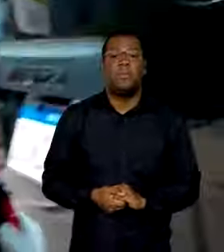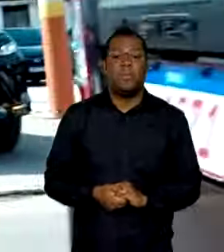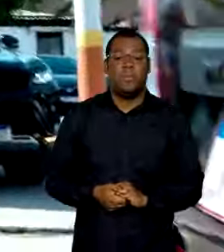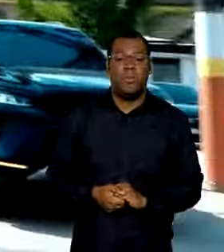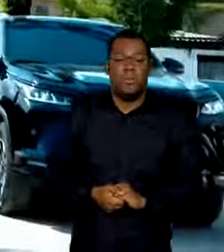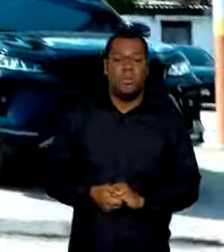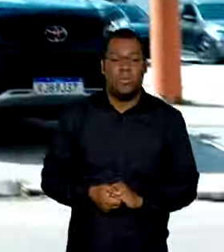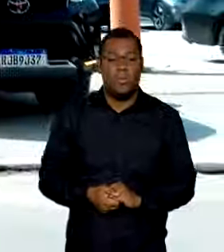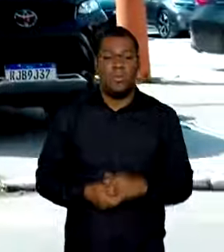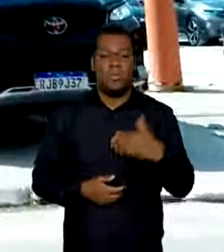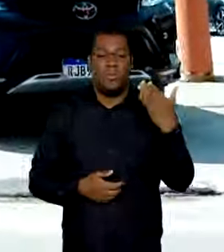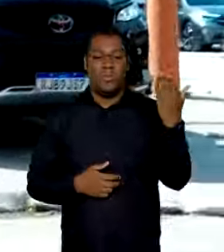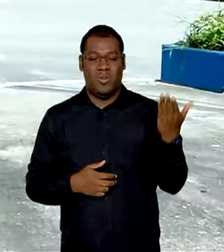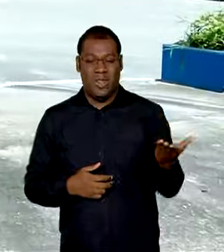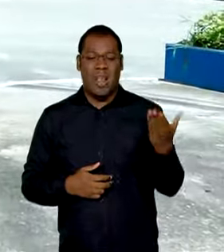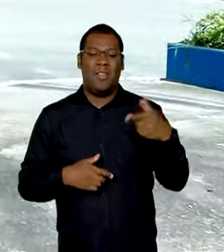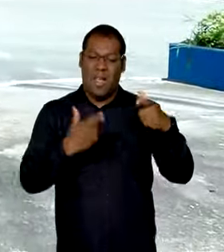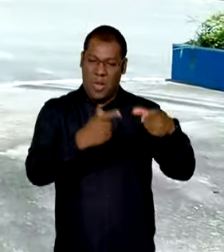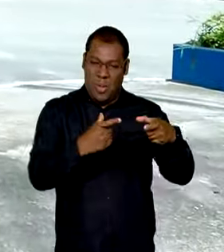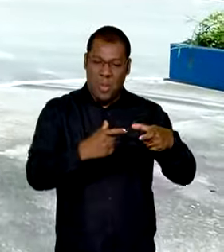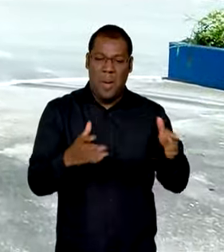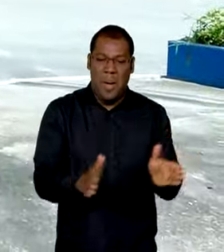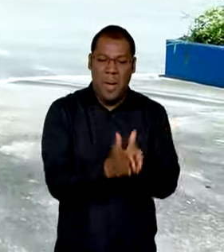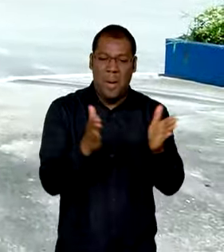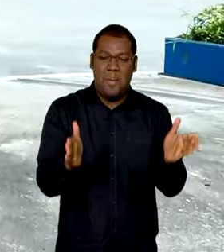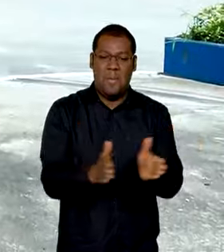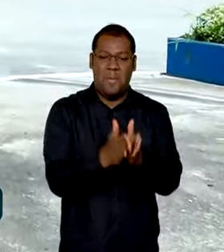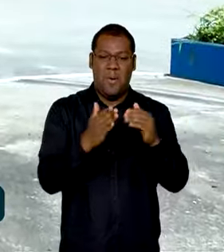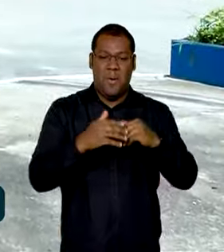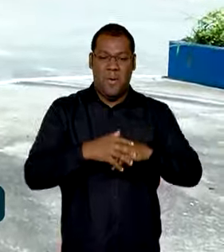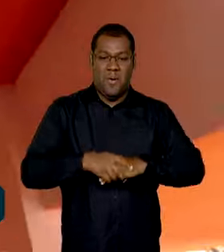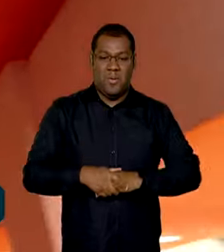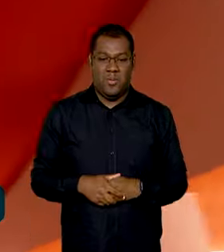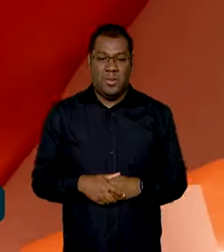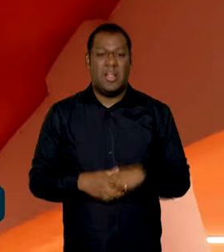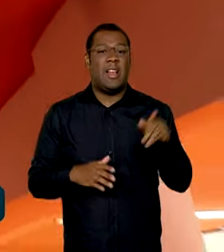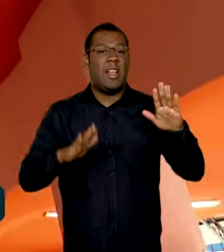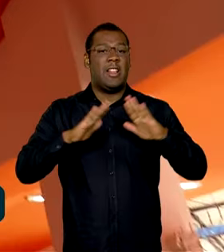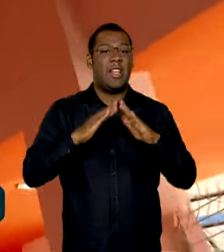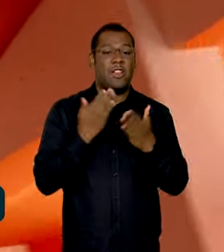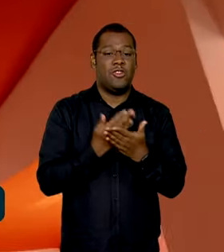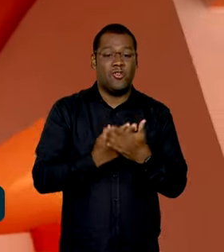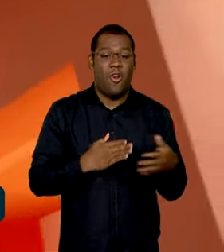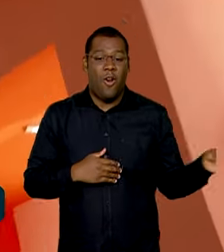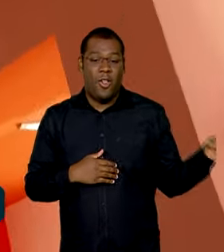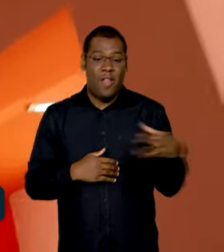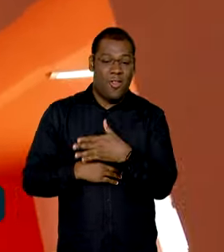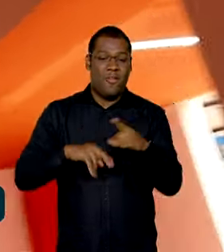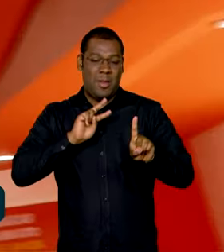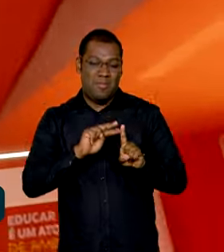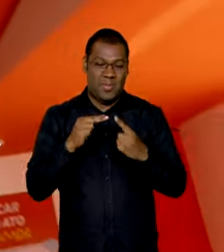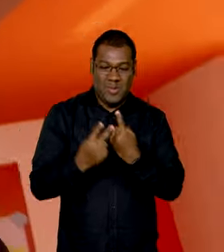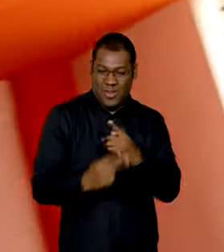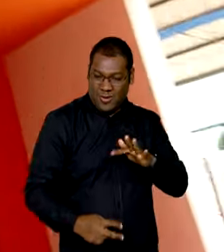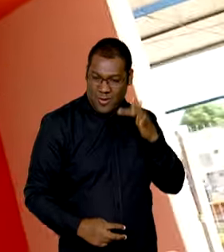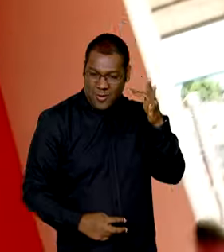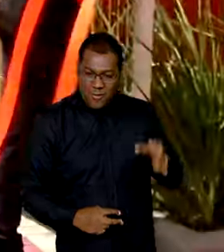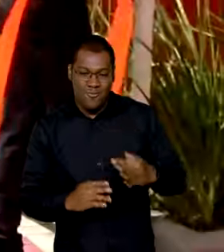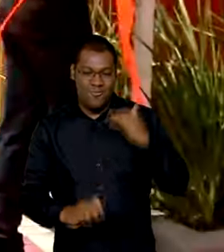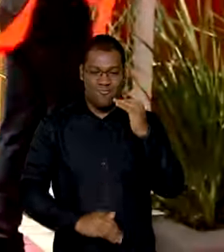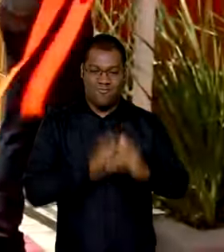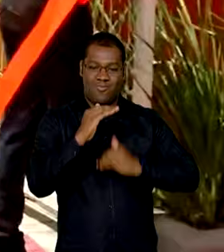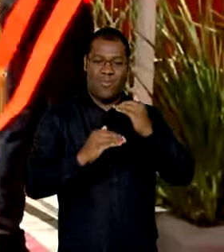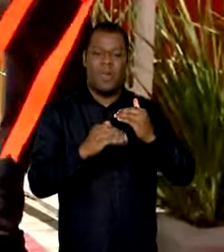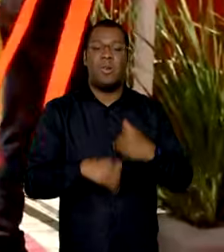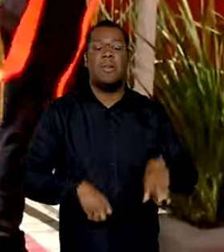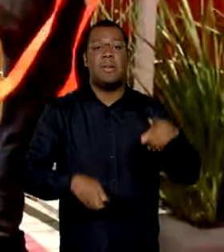Numa região cinza, pobre, as cores Cheguei, da nova escola, exibiam o desejo de um futuro diferente, um futuro melhor.